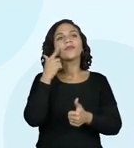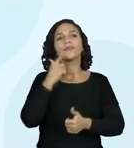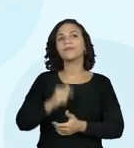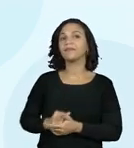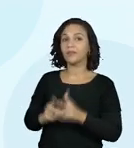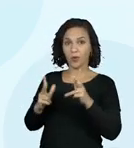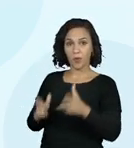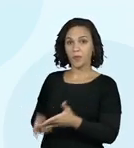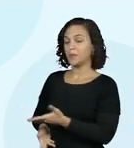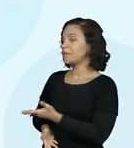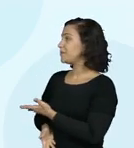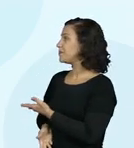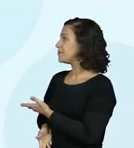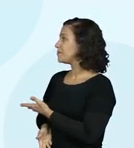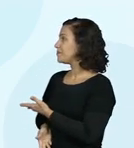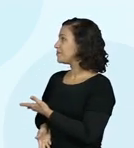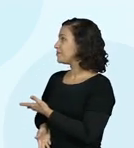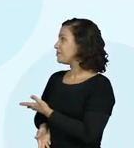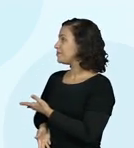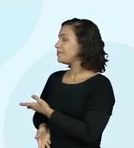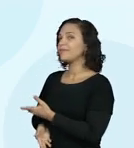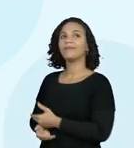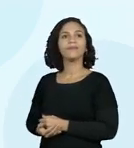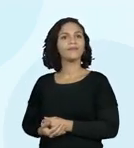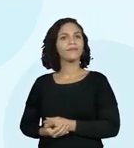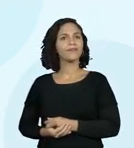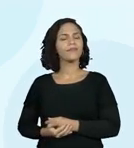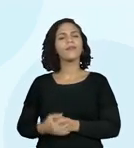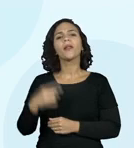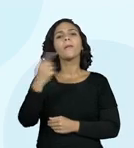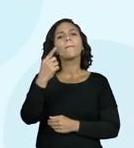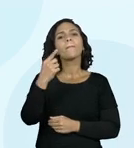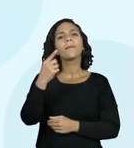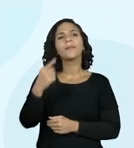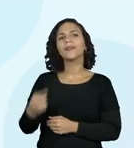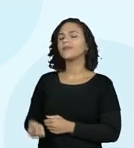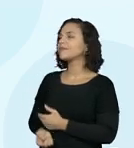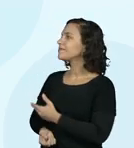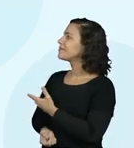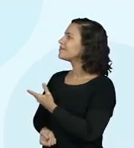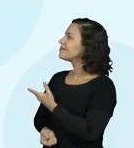aqui? Beleza. Quem lembra o nome dessa primeira forma aqui, da forma